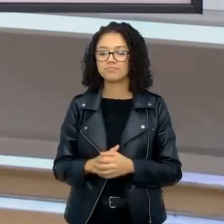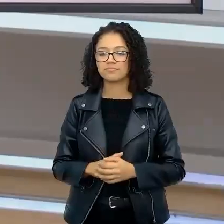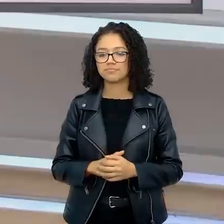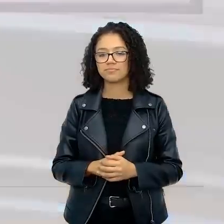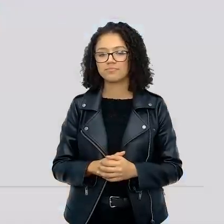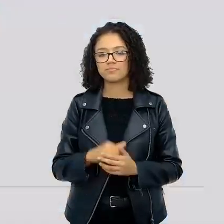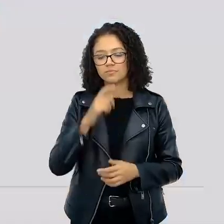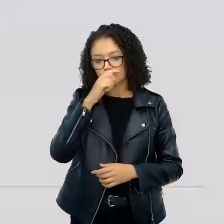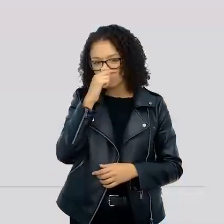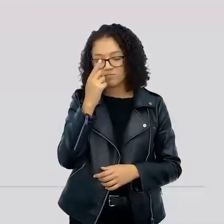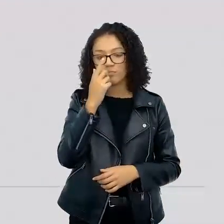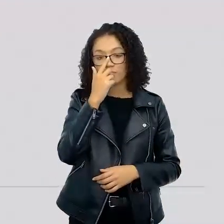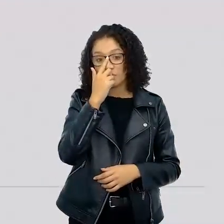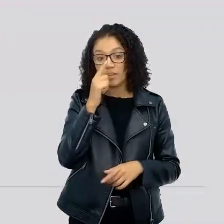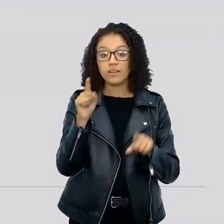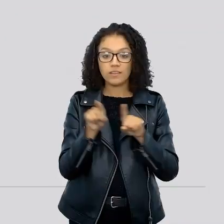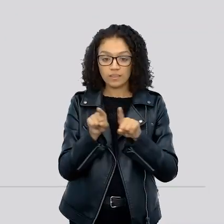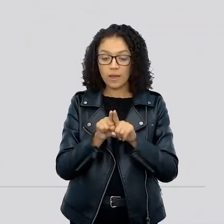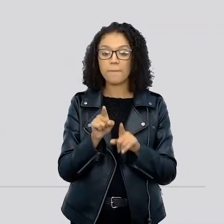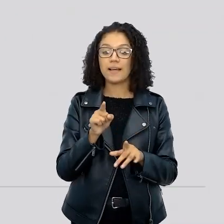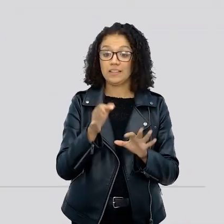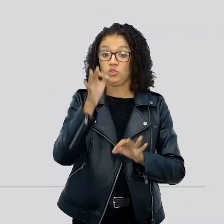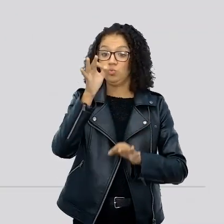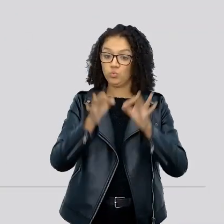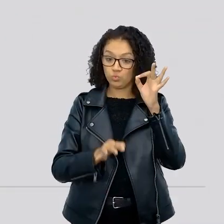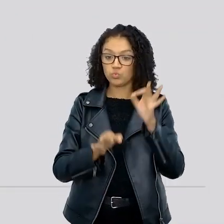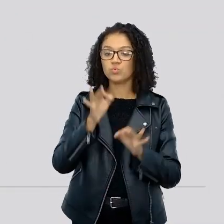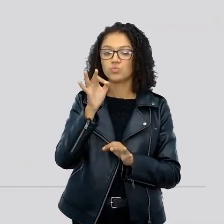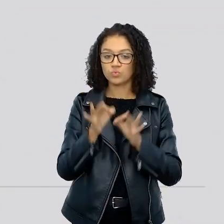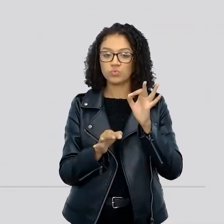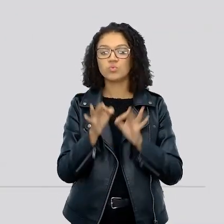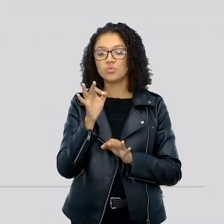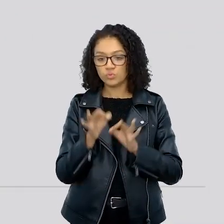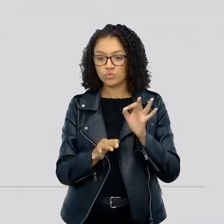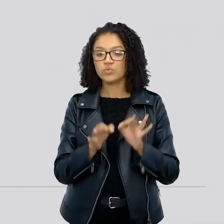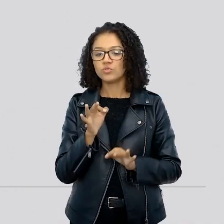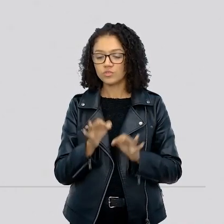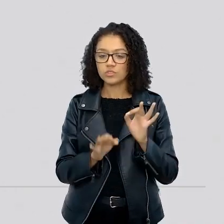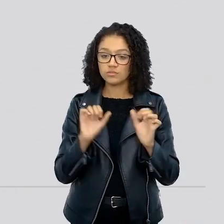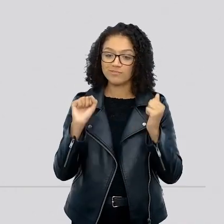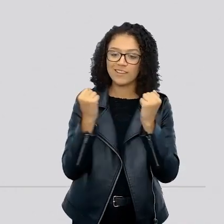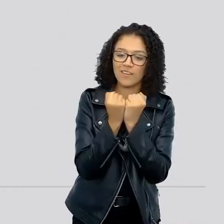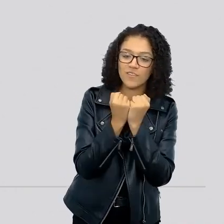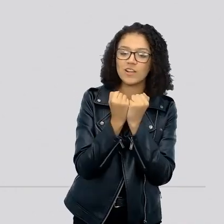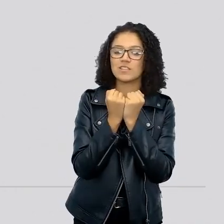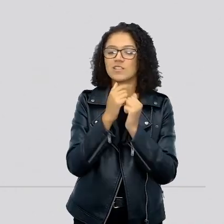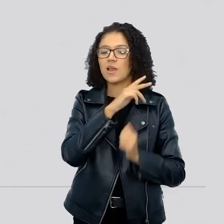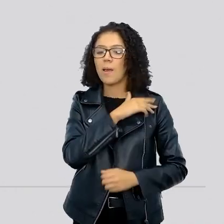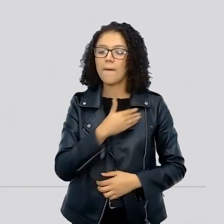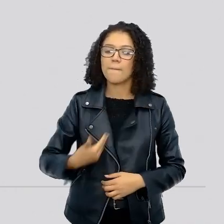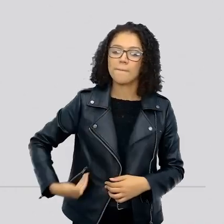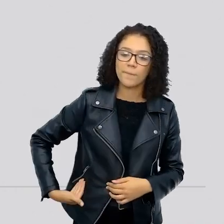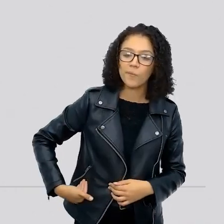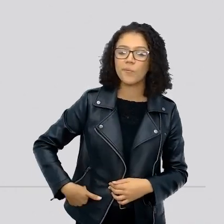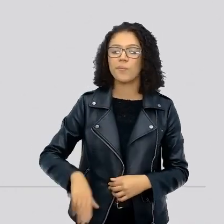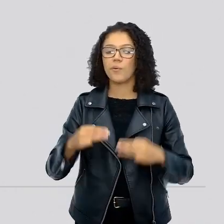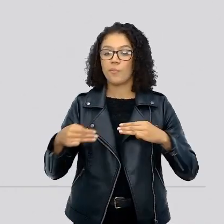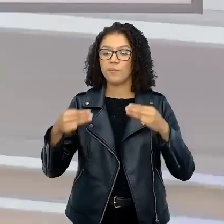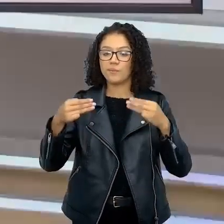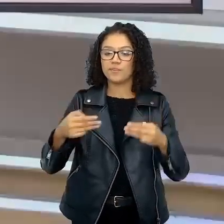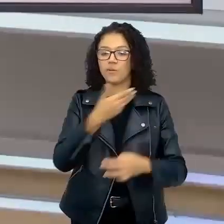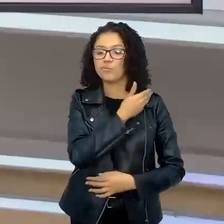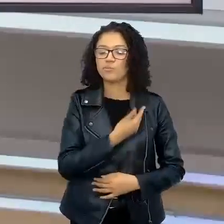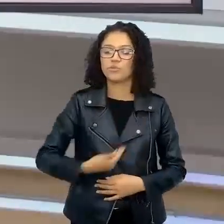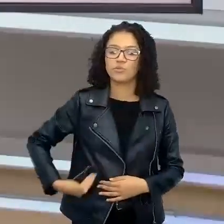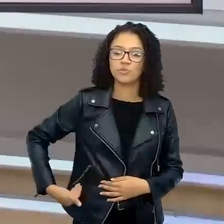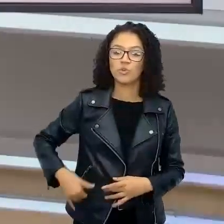tem o sistema de justiça, que é composto pelo Tribunal de Justiça, Defensoria Pública, Ministério Público, né, que cada